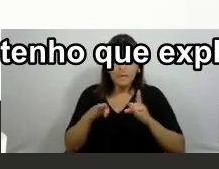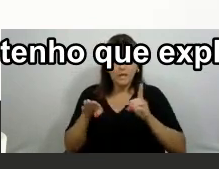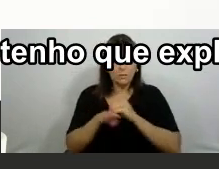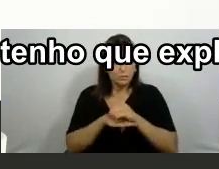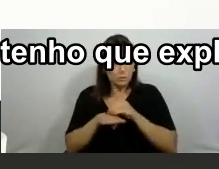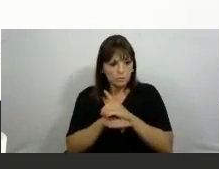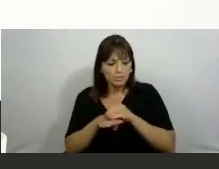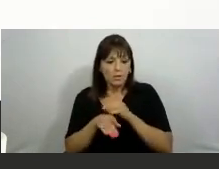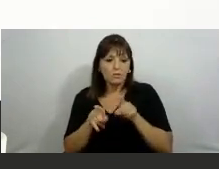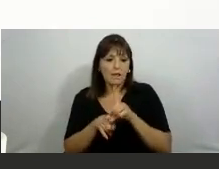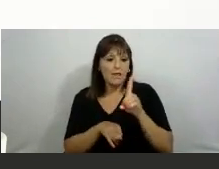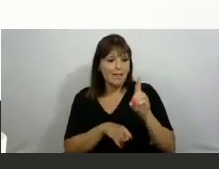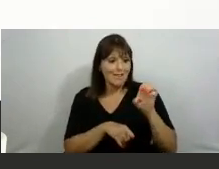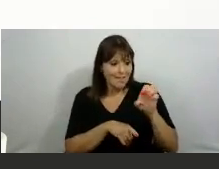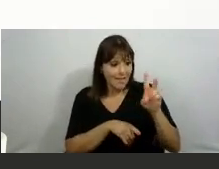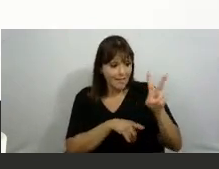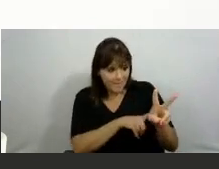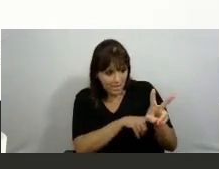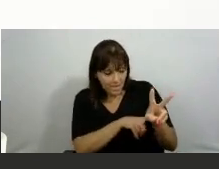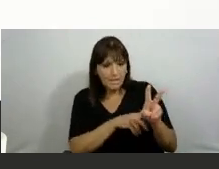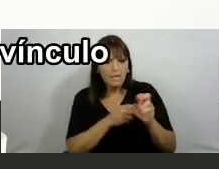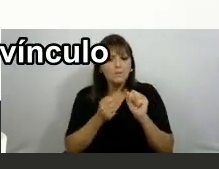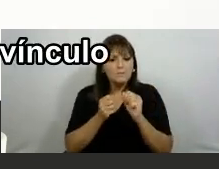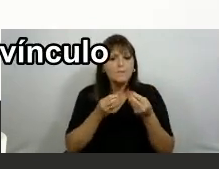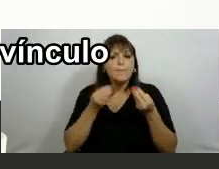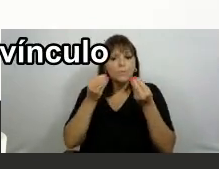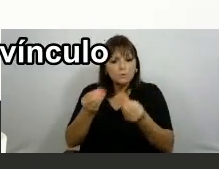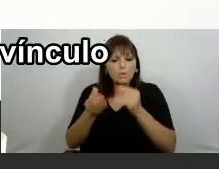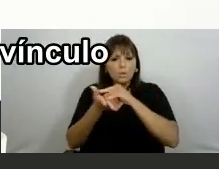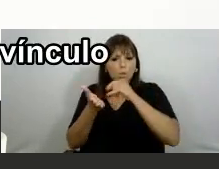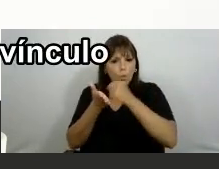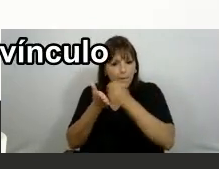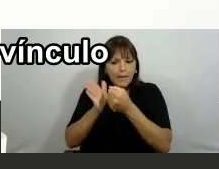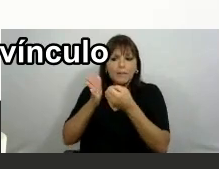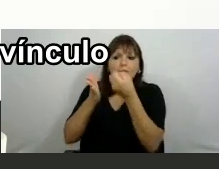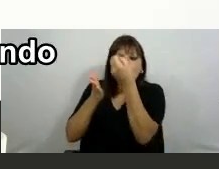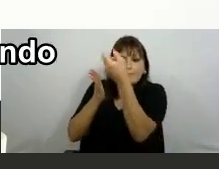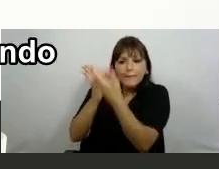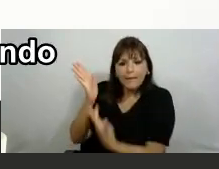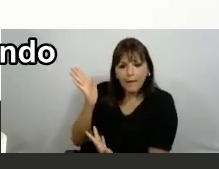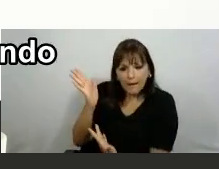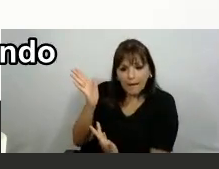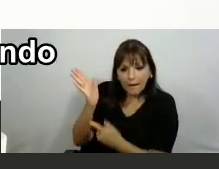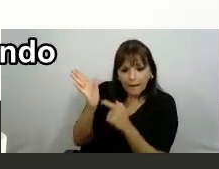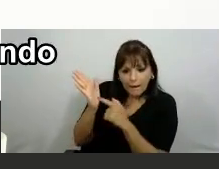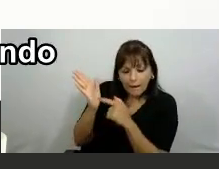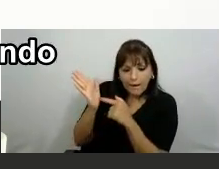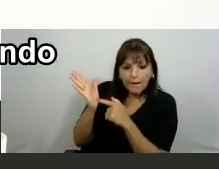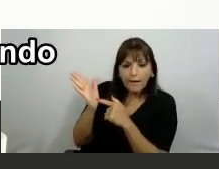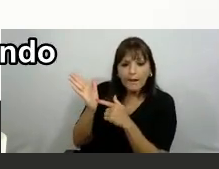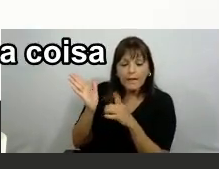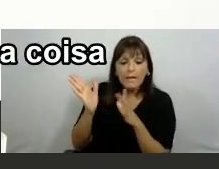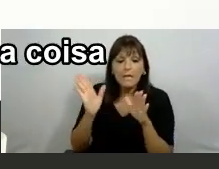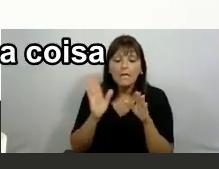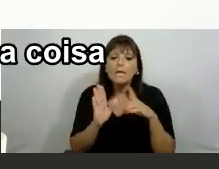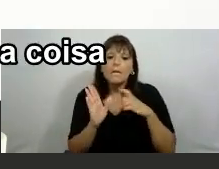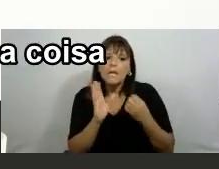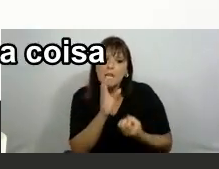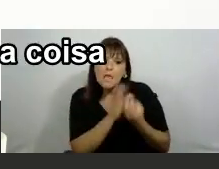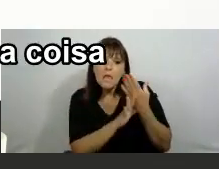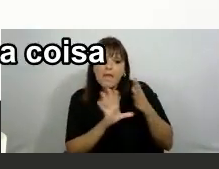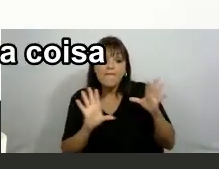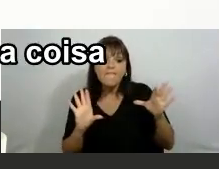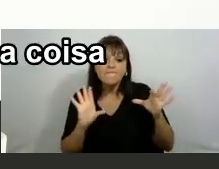documento para ele, eu tenho que explicar essa documentação e eu estou estabelecendo esse vínculo com ele. Eu estou entregando para